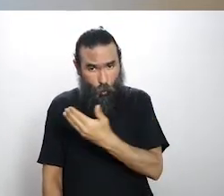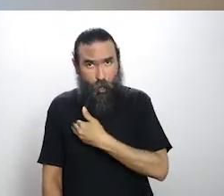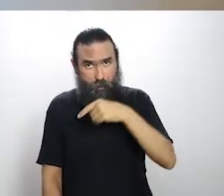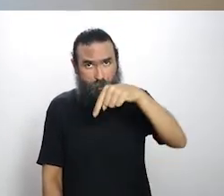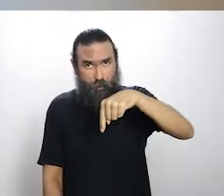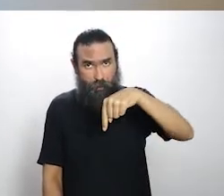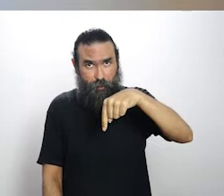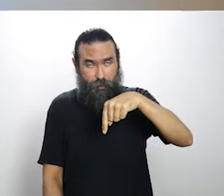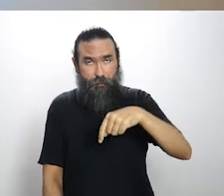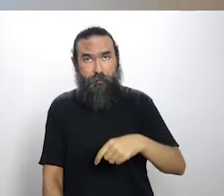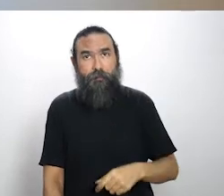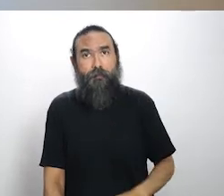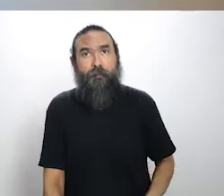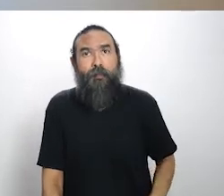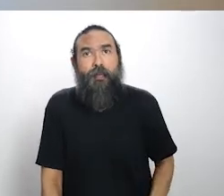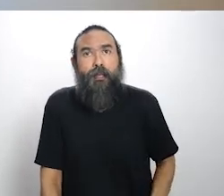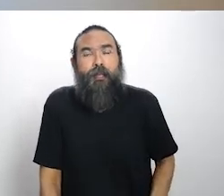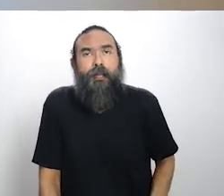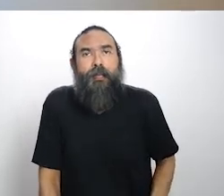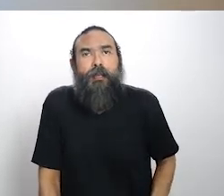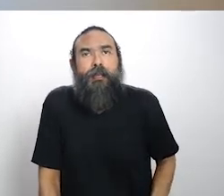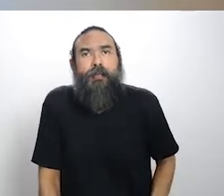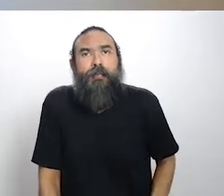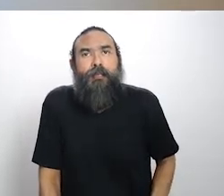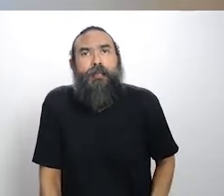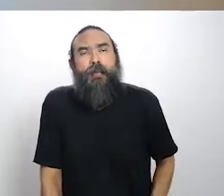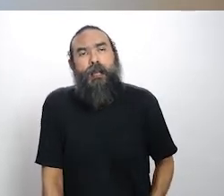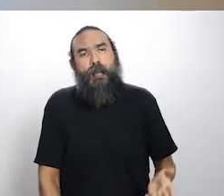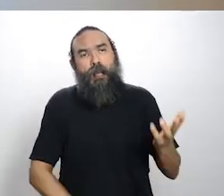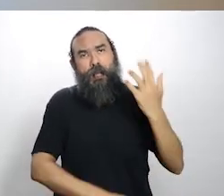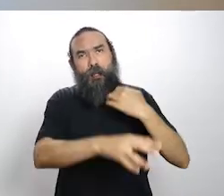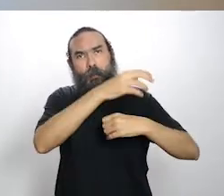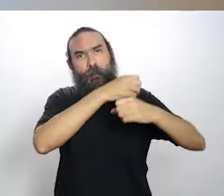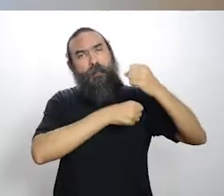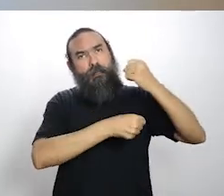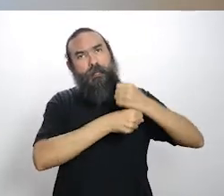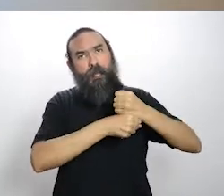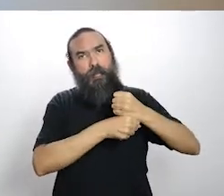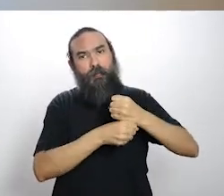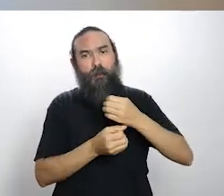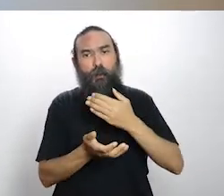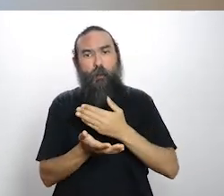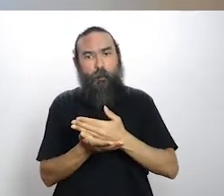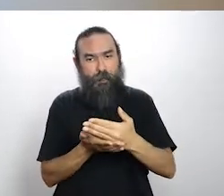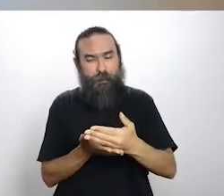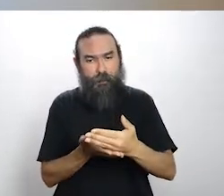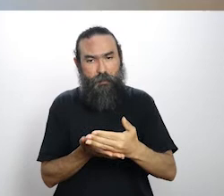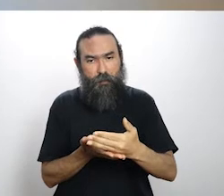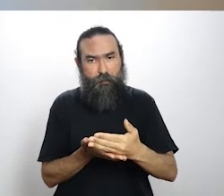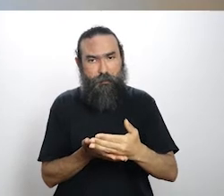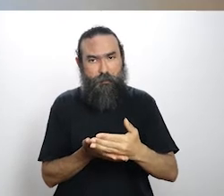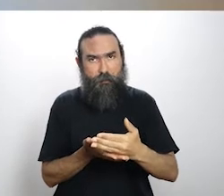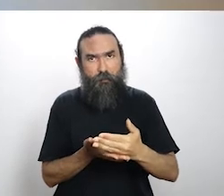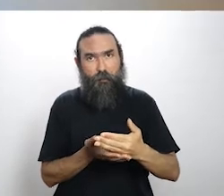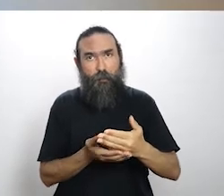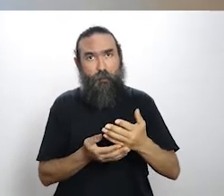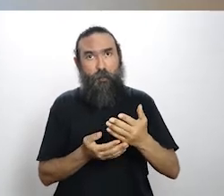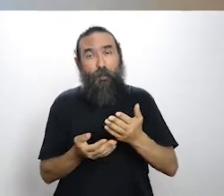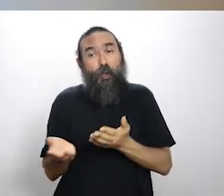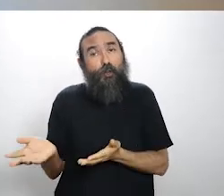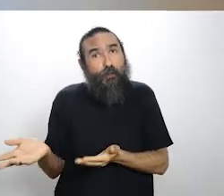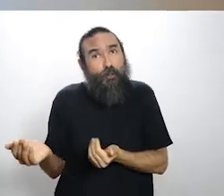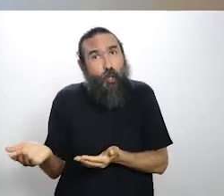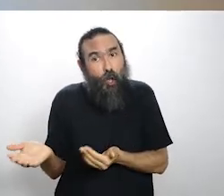no ano passado, começou um processo, isso nós, jovens, começamos um processo de retomada da